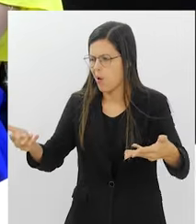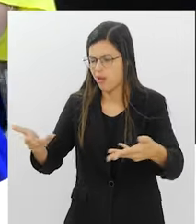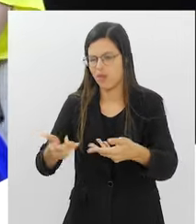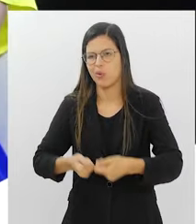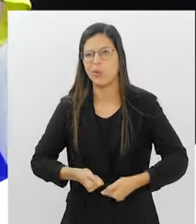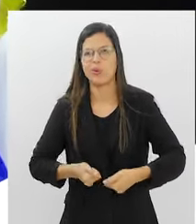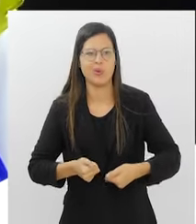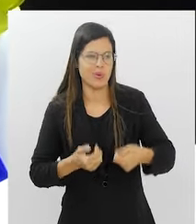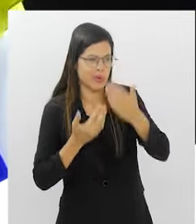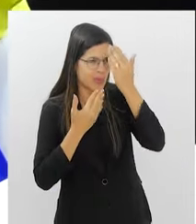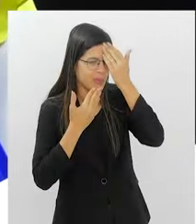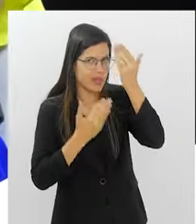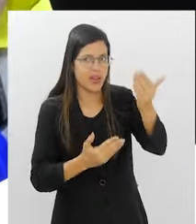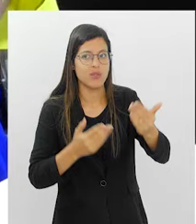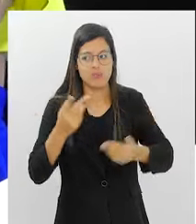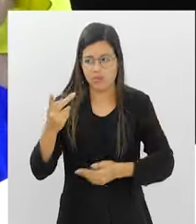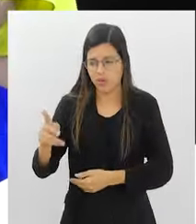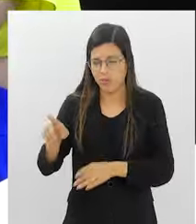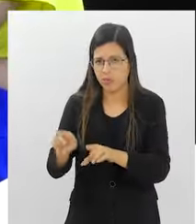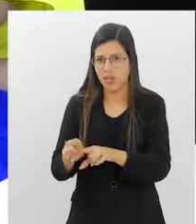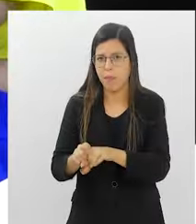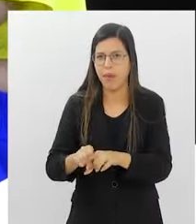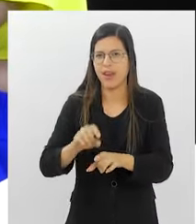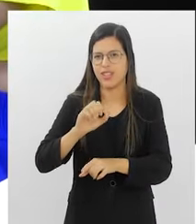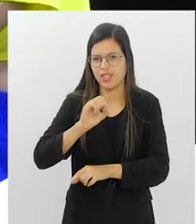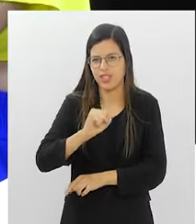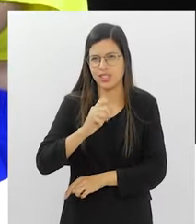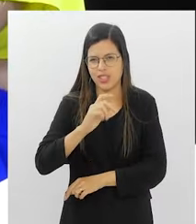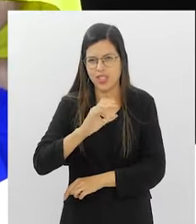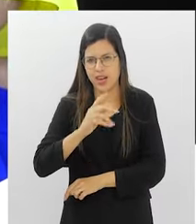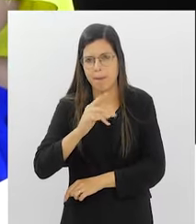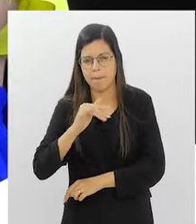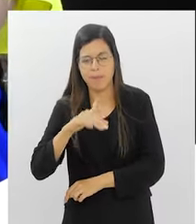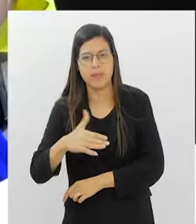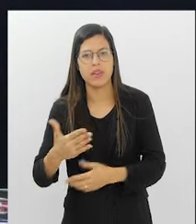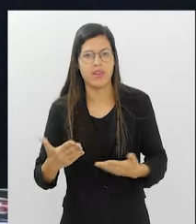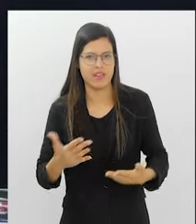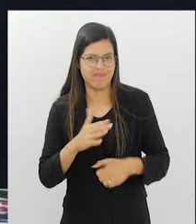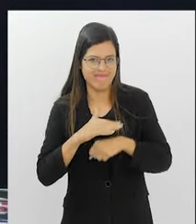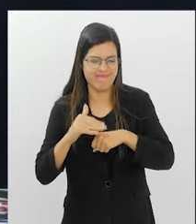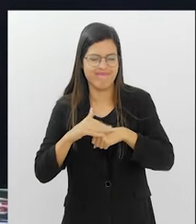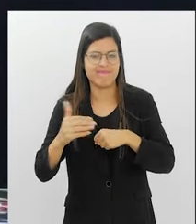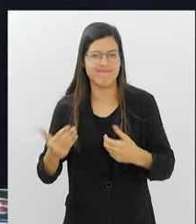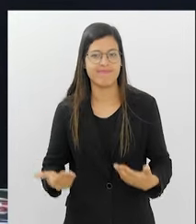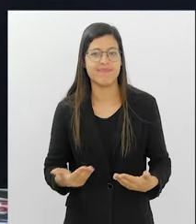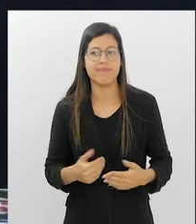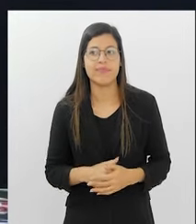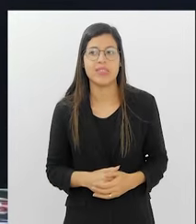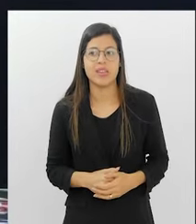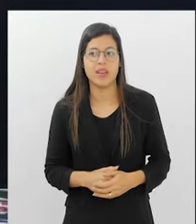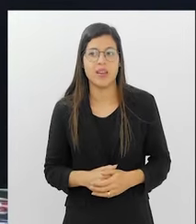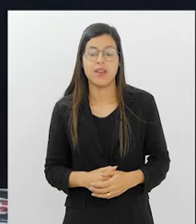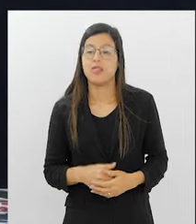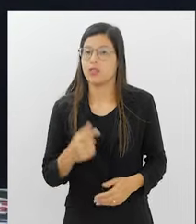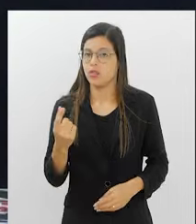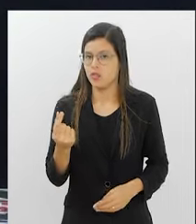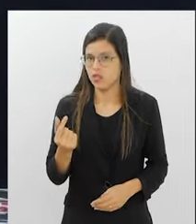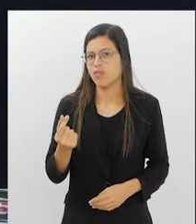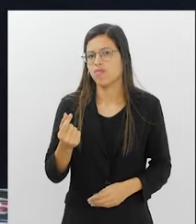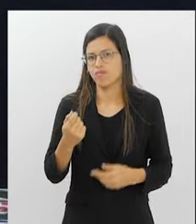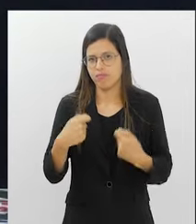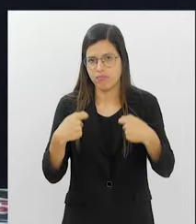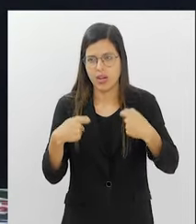maravilhoso um trabalho maravilhoso seu e docin que é um queridíssimo aquela coisa de a questão coisa